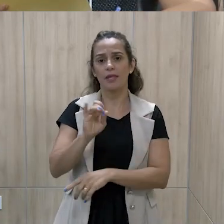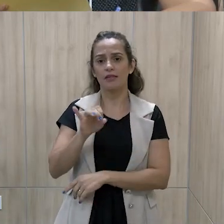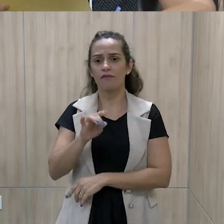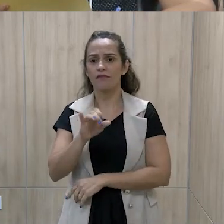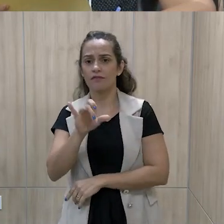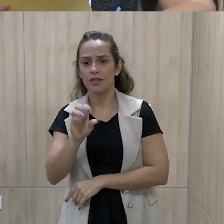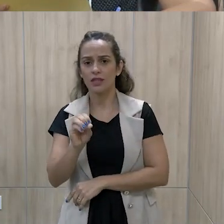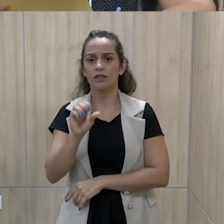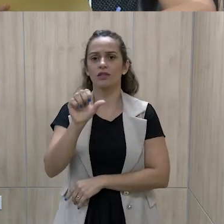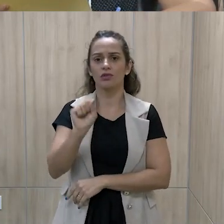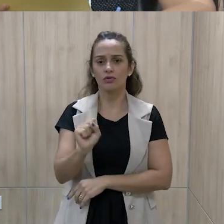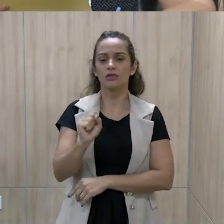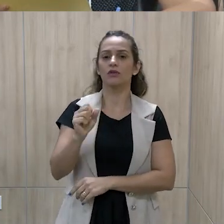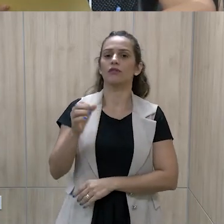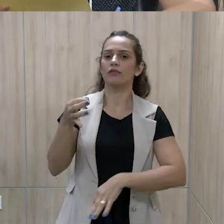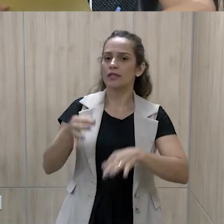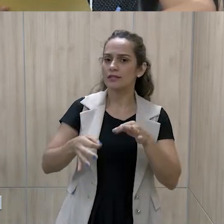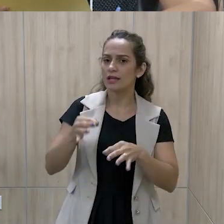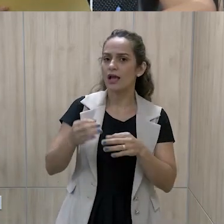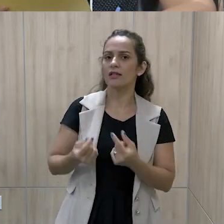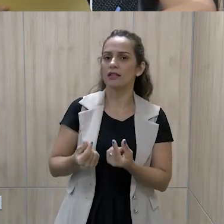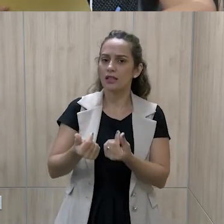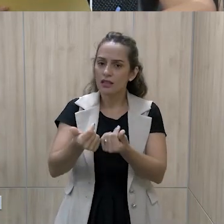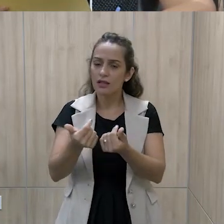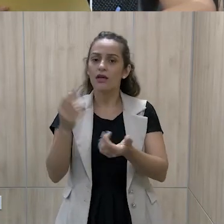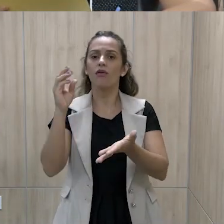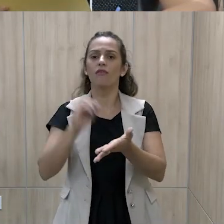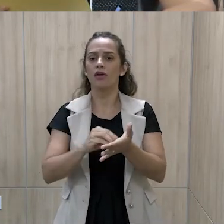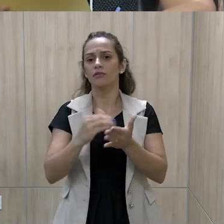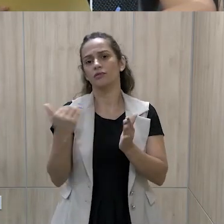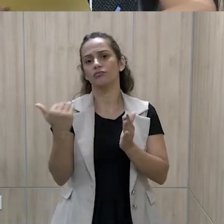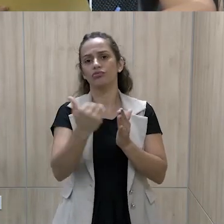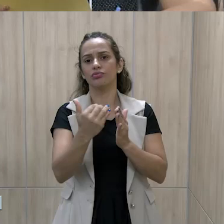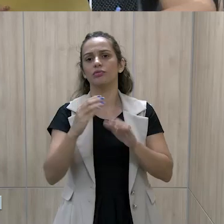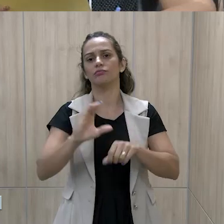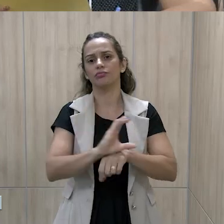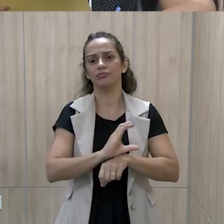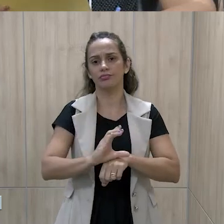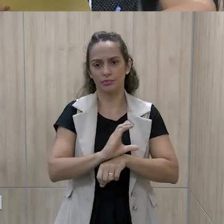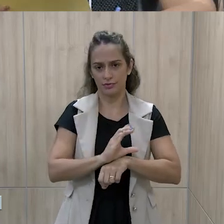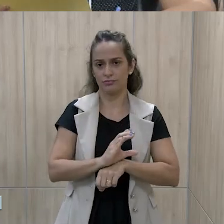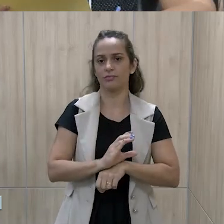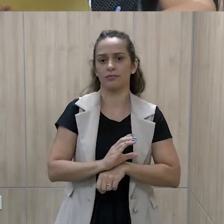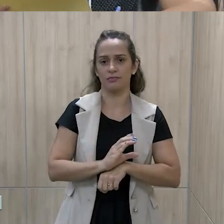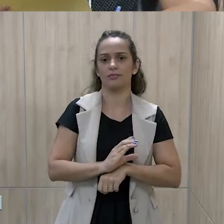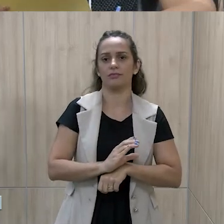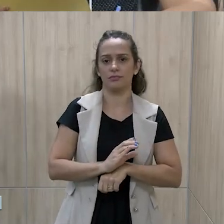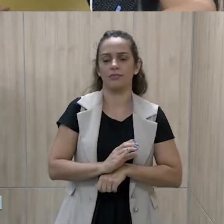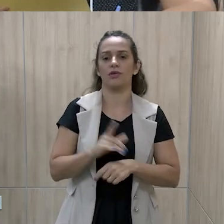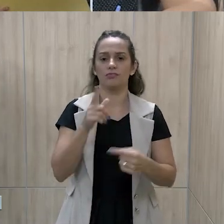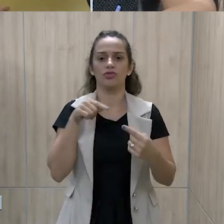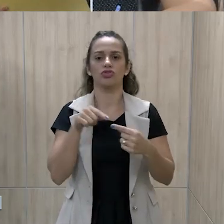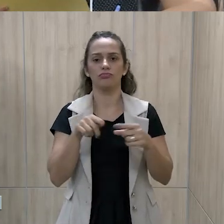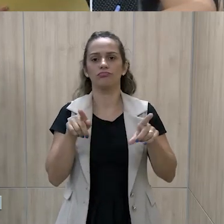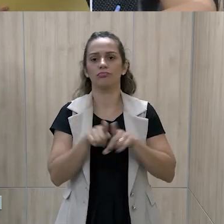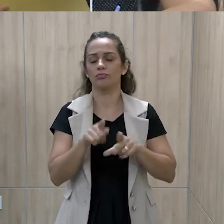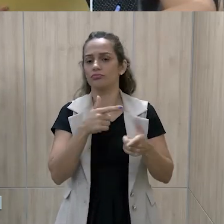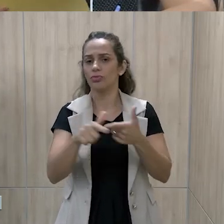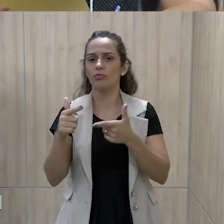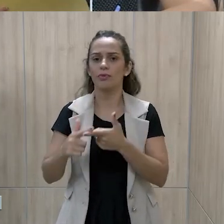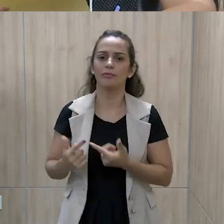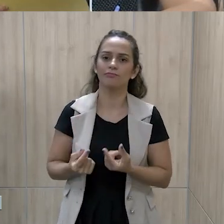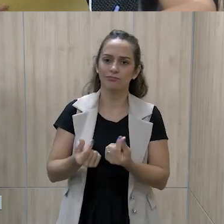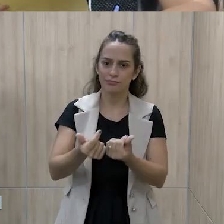fiscais e conforme a dct 13 é inconstitucional tendo vício de inconstitucionalidade formal